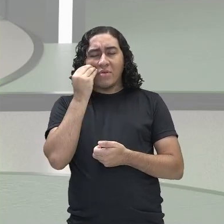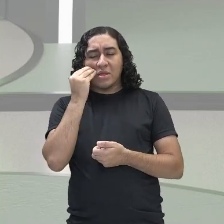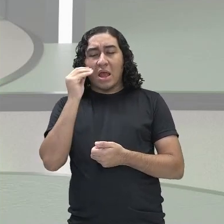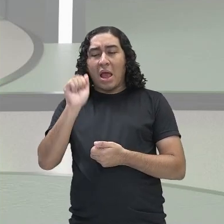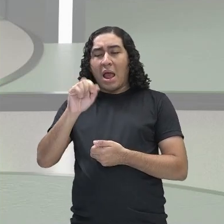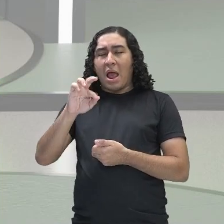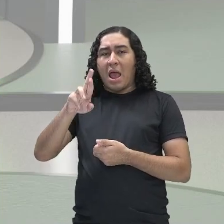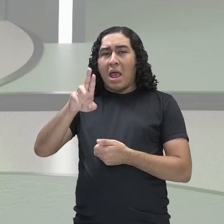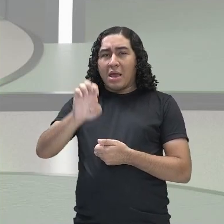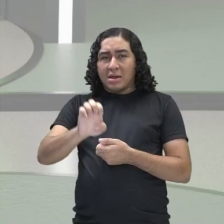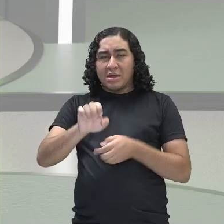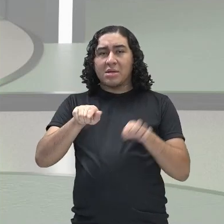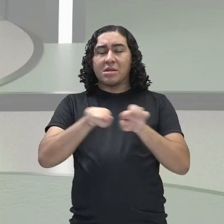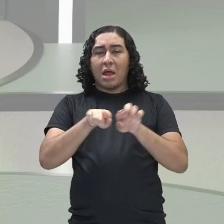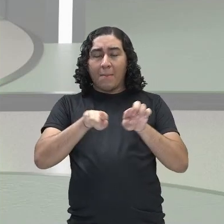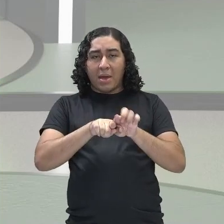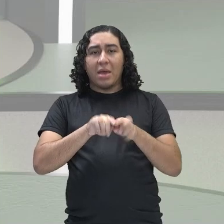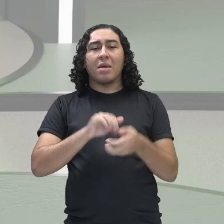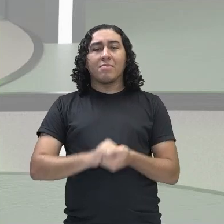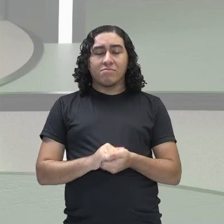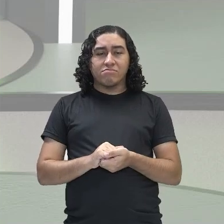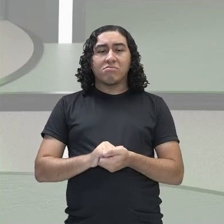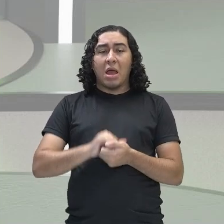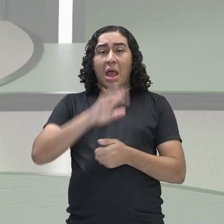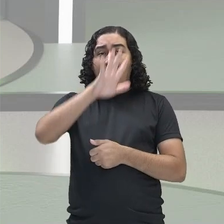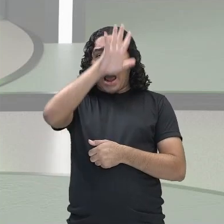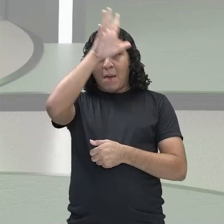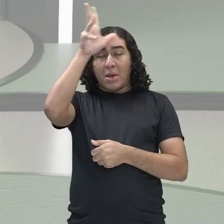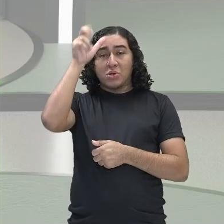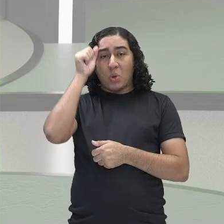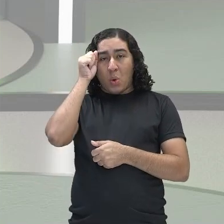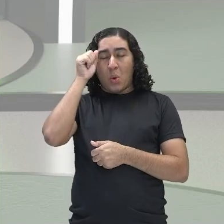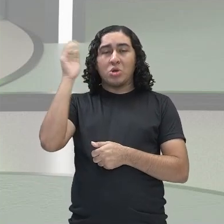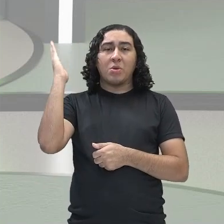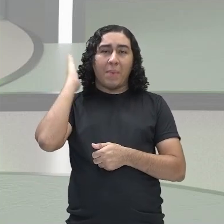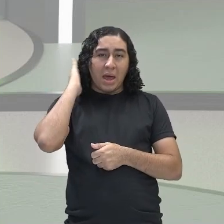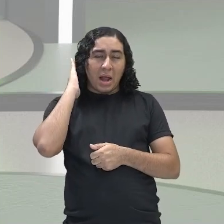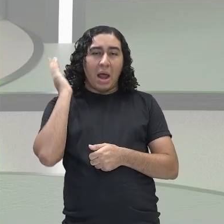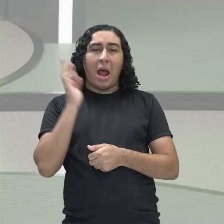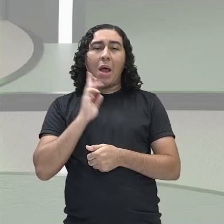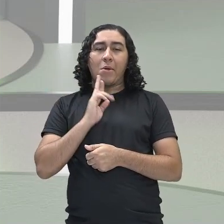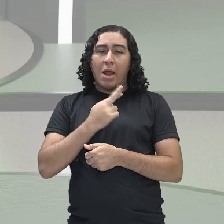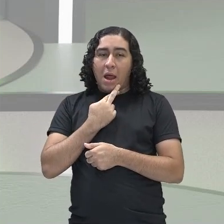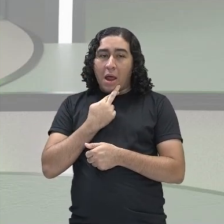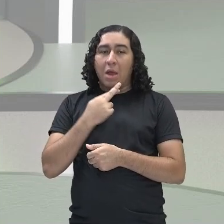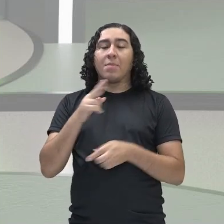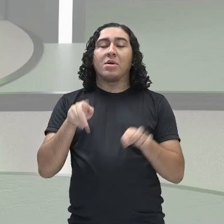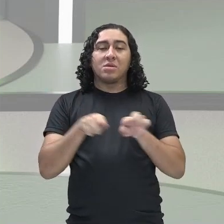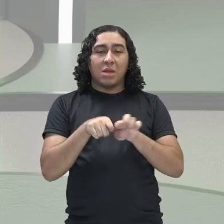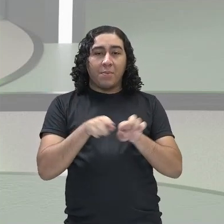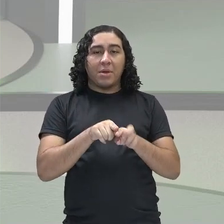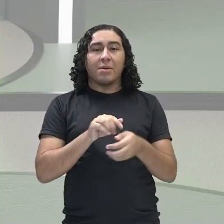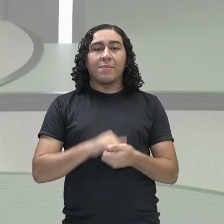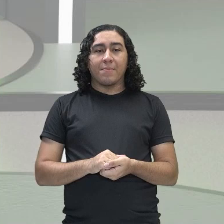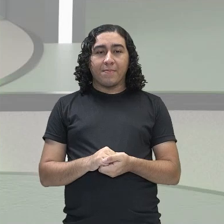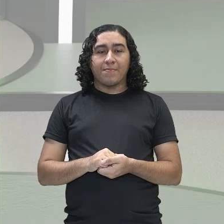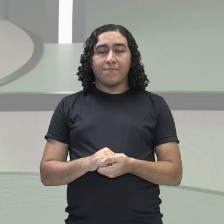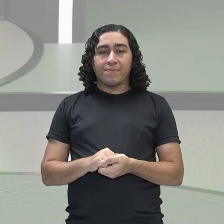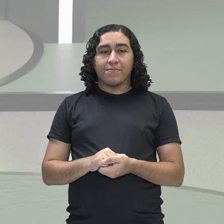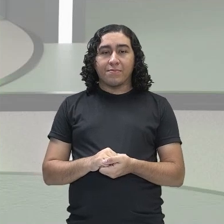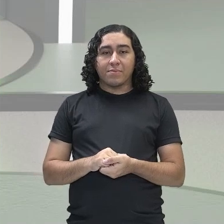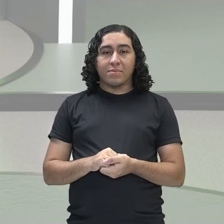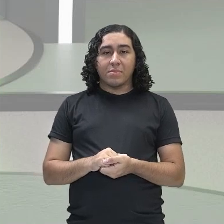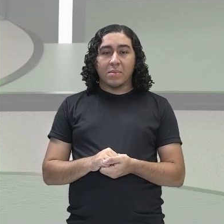Acre, Amapá, Amazonas, Pará, Roraima, parte do território